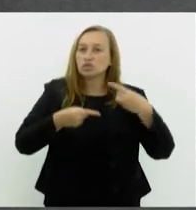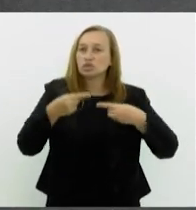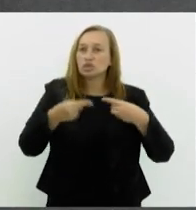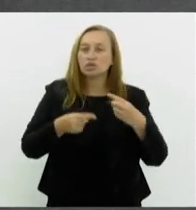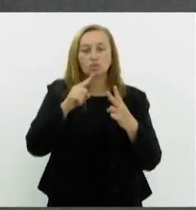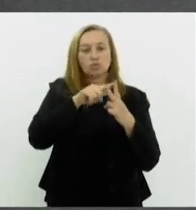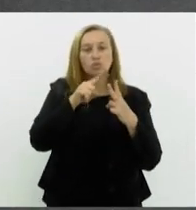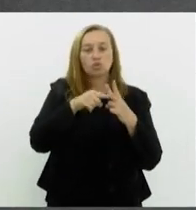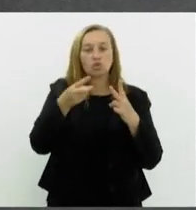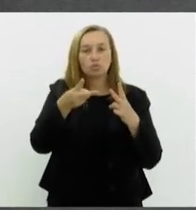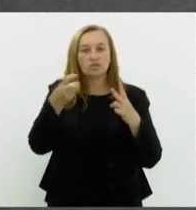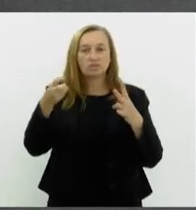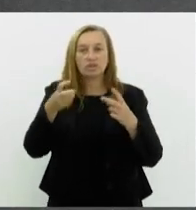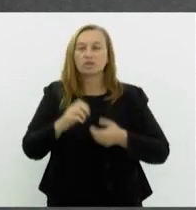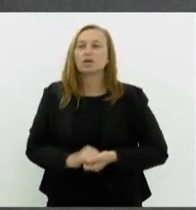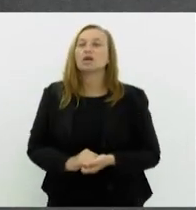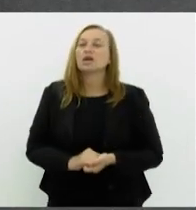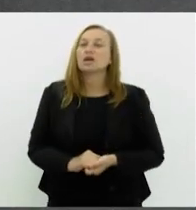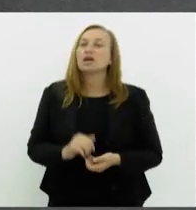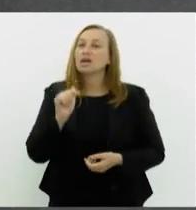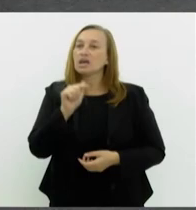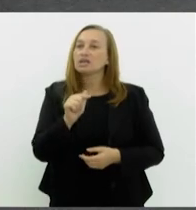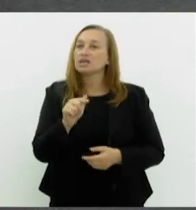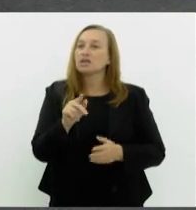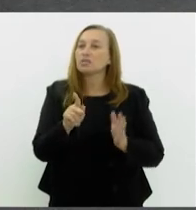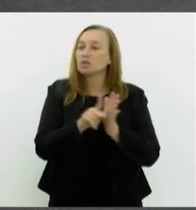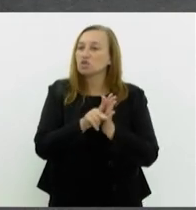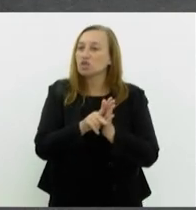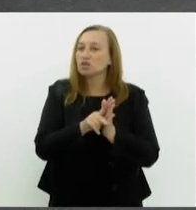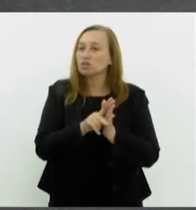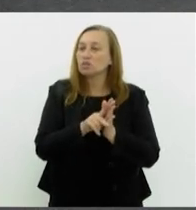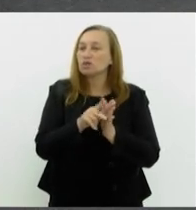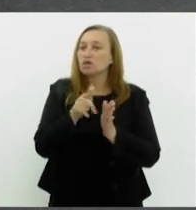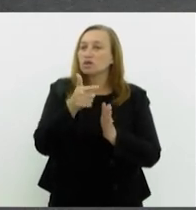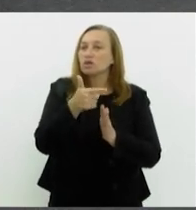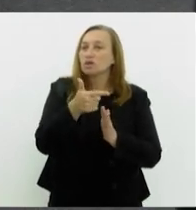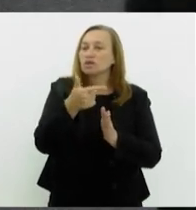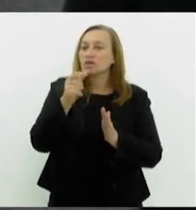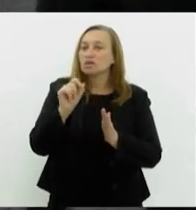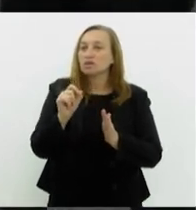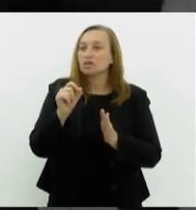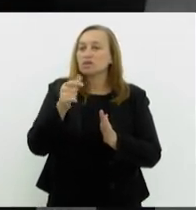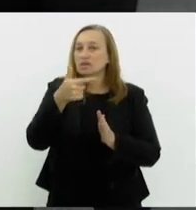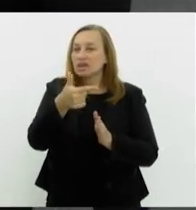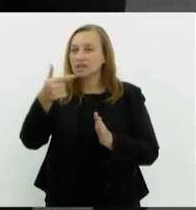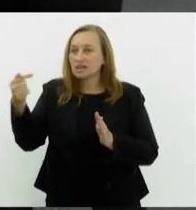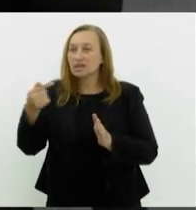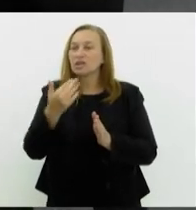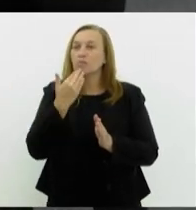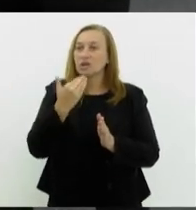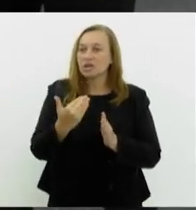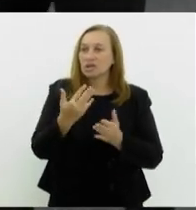duas observações. Esse projeto é 17 e eu queria sugerir